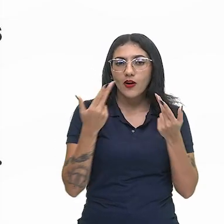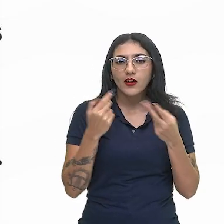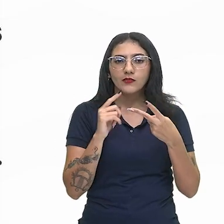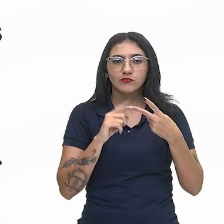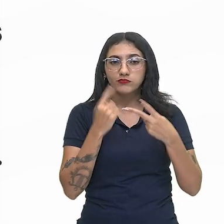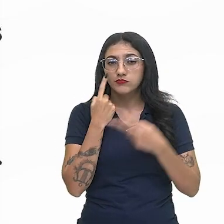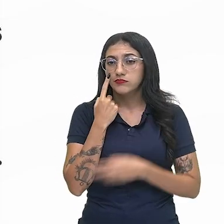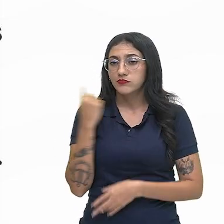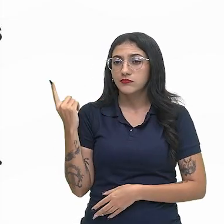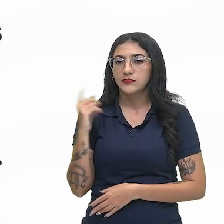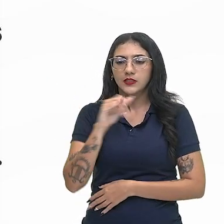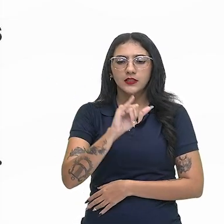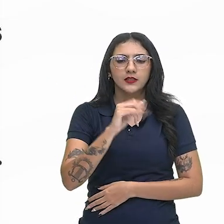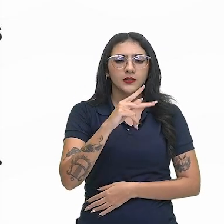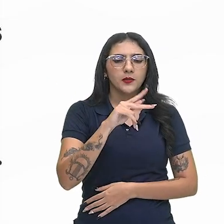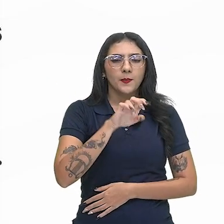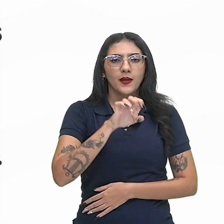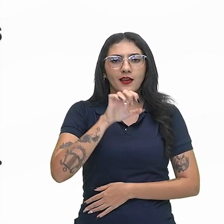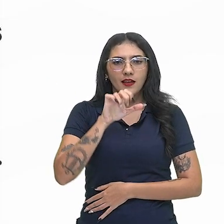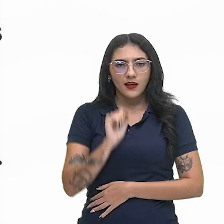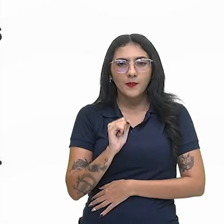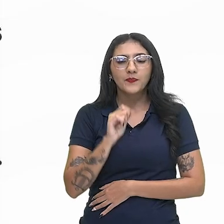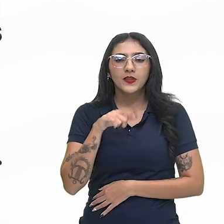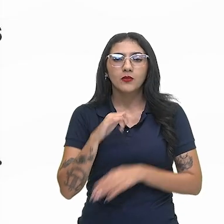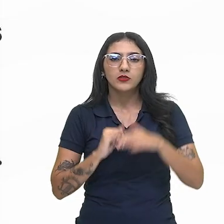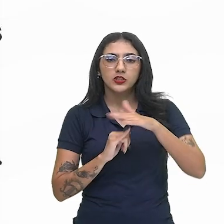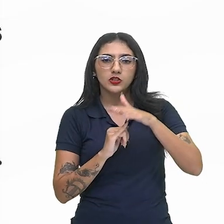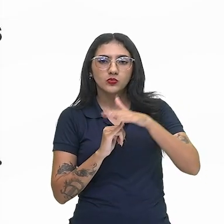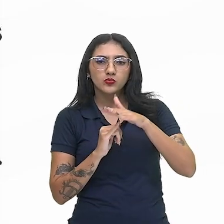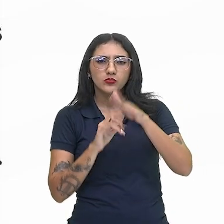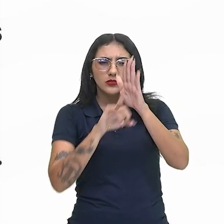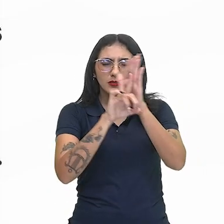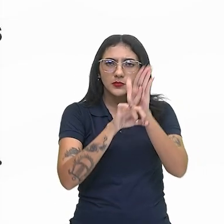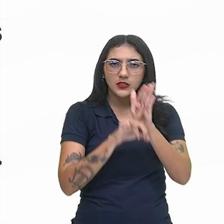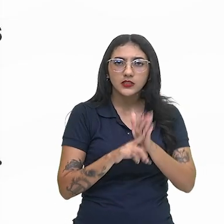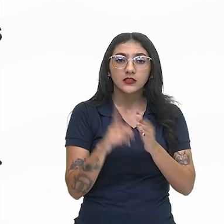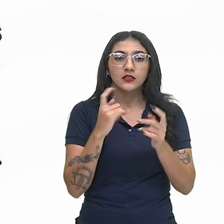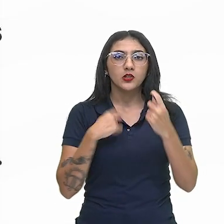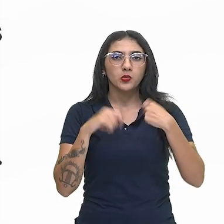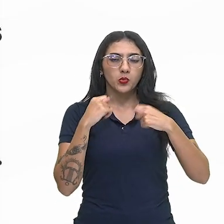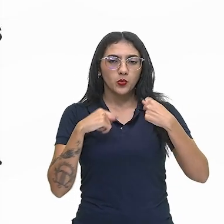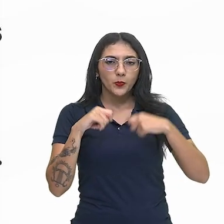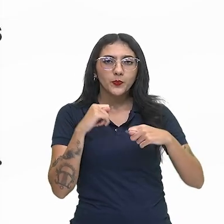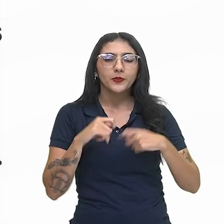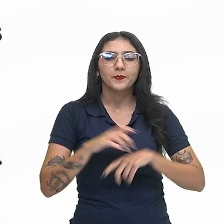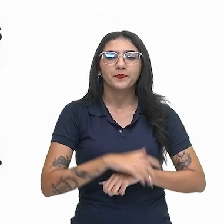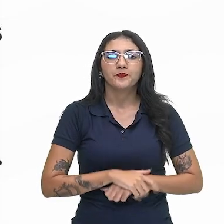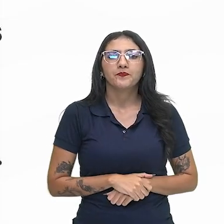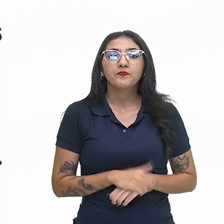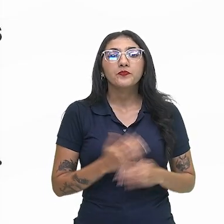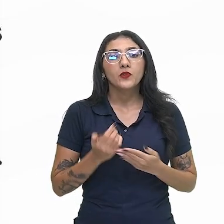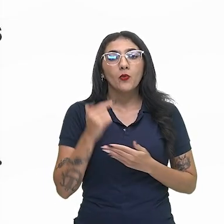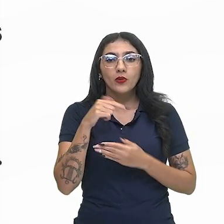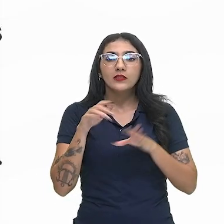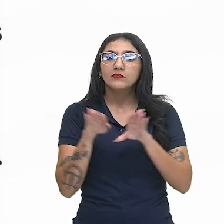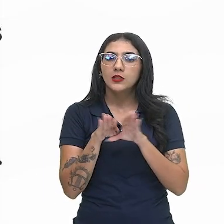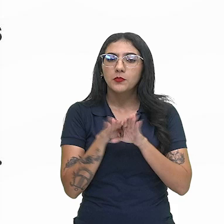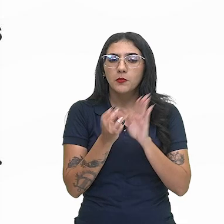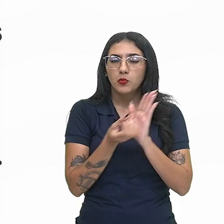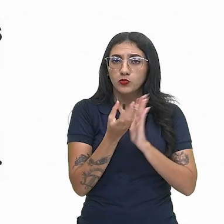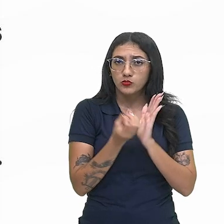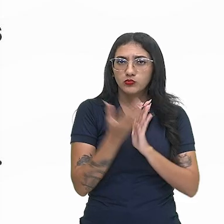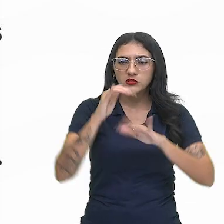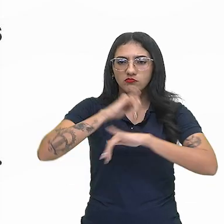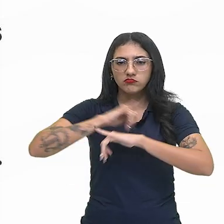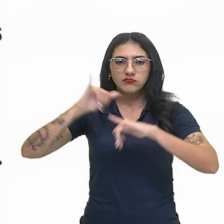IPEA, que é o Instituto de Pesquisa Econômica Aplicada. Este instituto também produz e